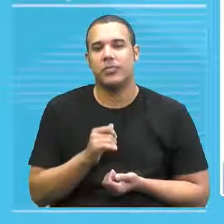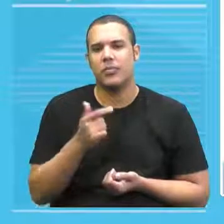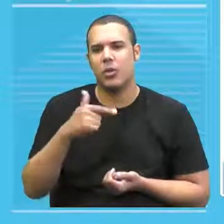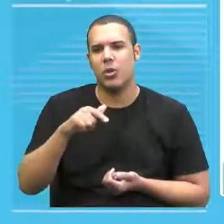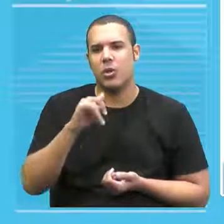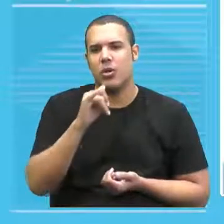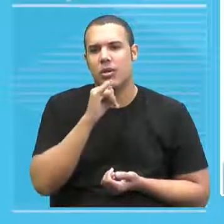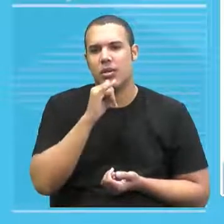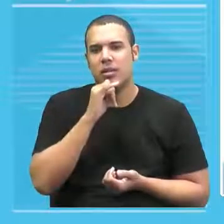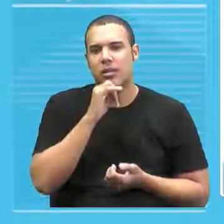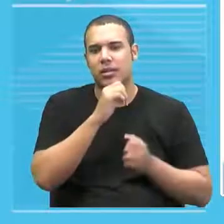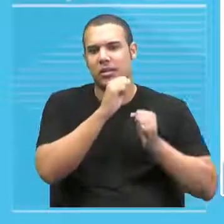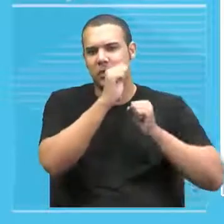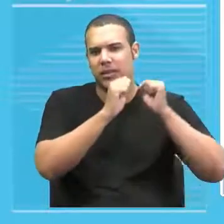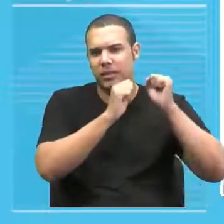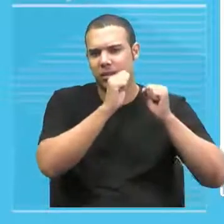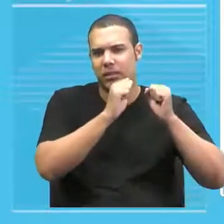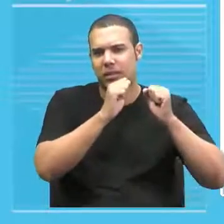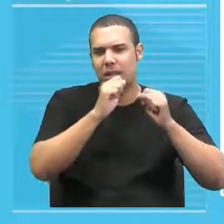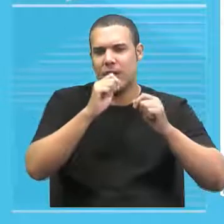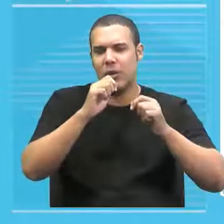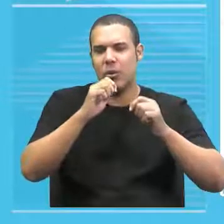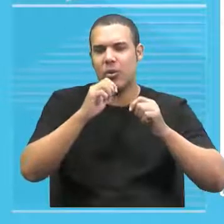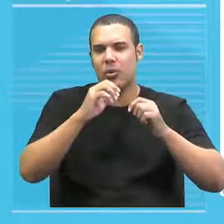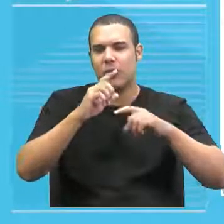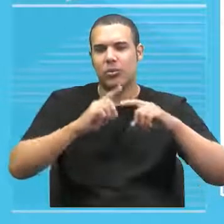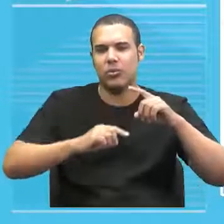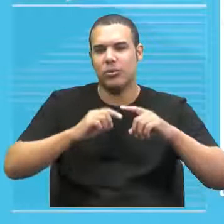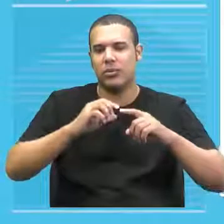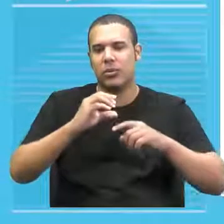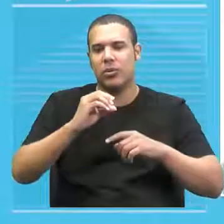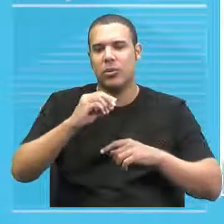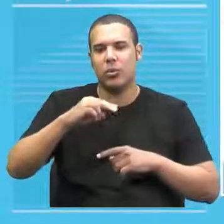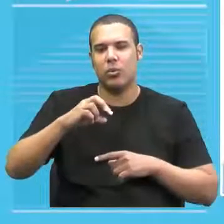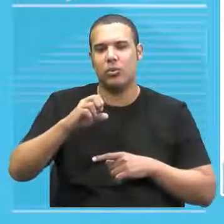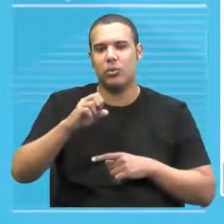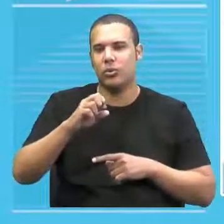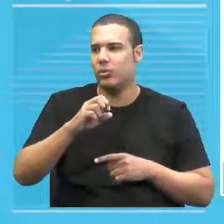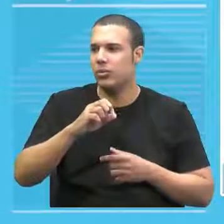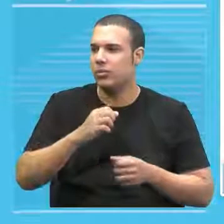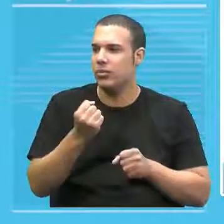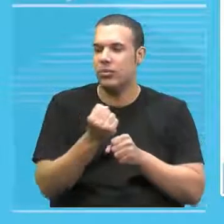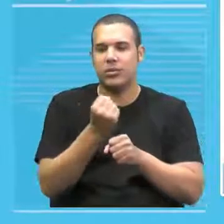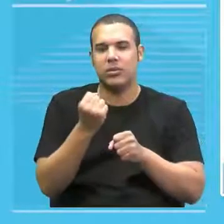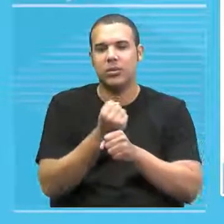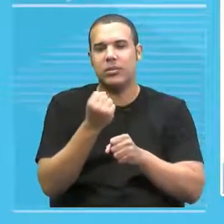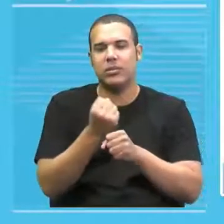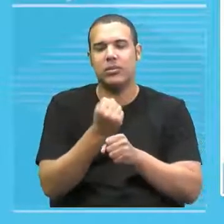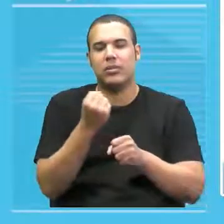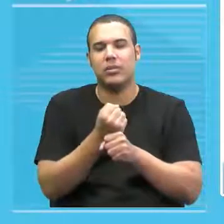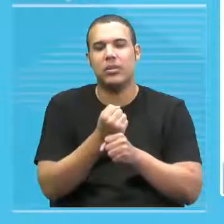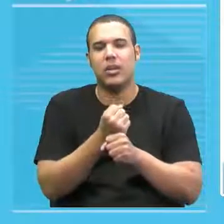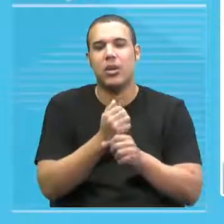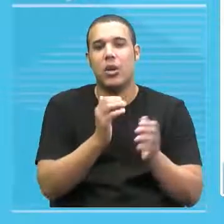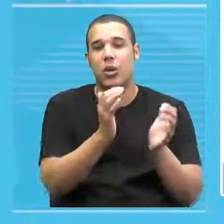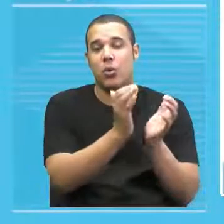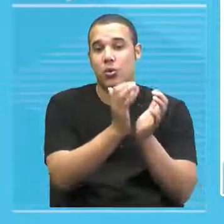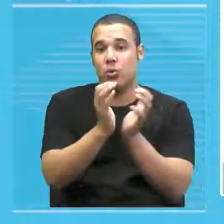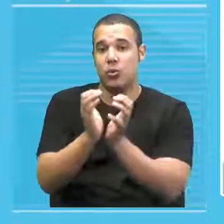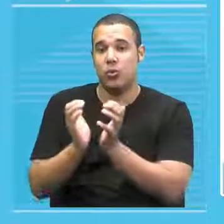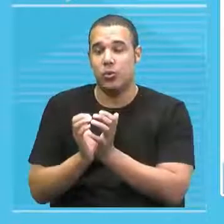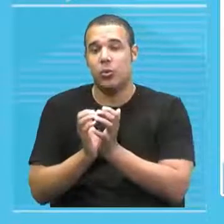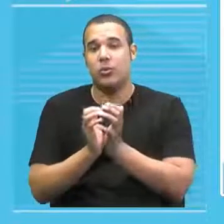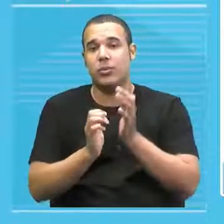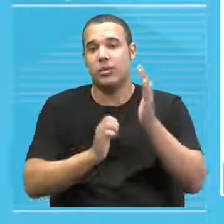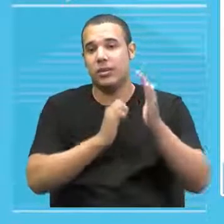da indústria da construção civil tô falando do conjunto de empreiteiras de construtoras